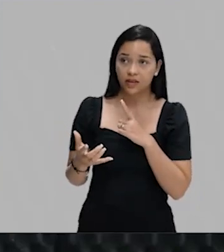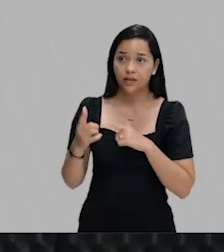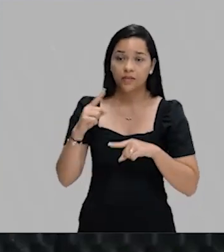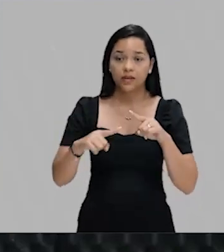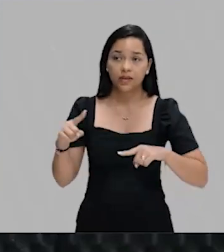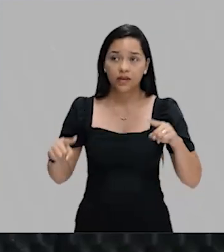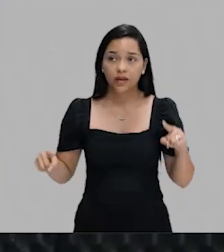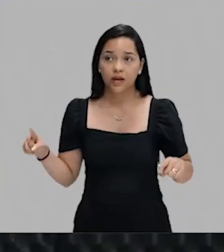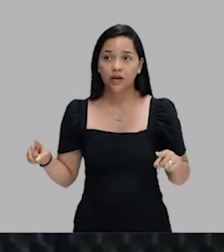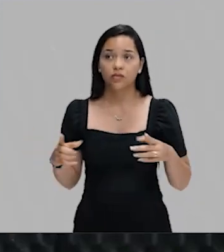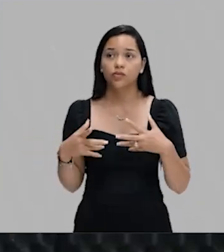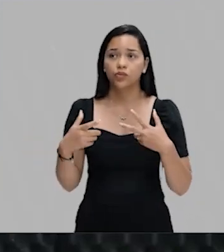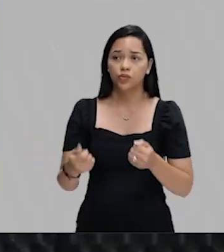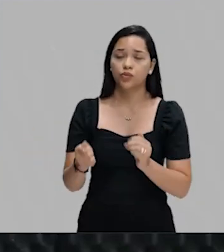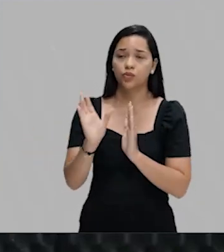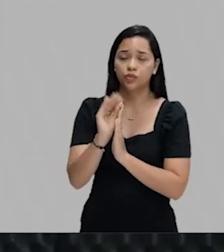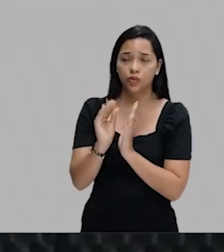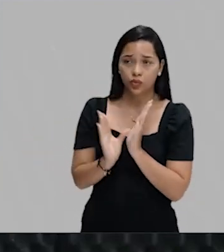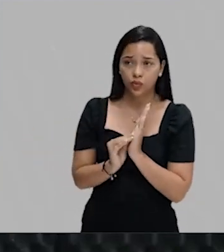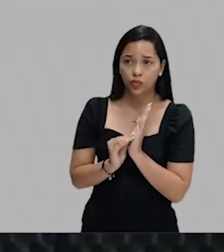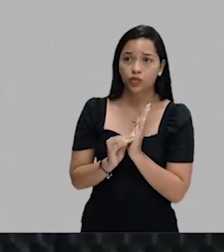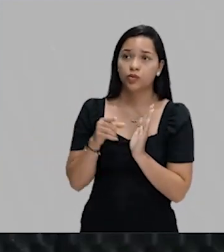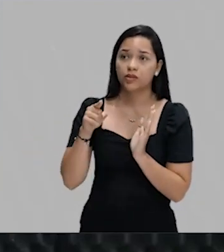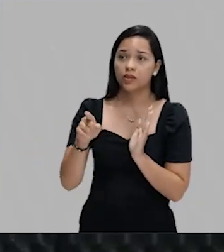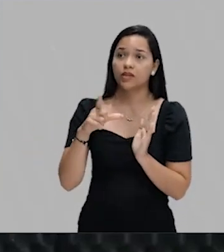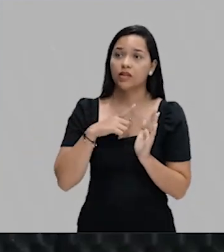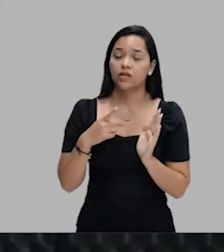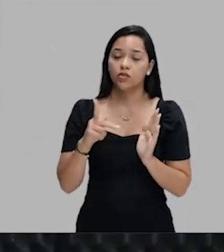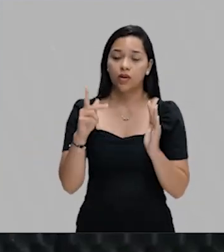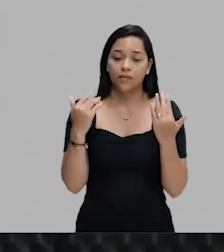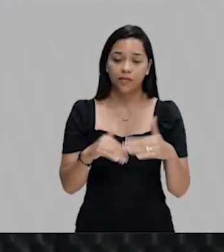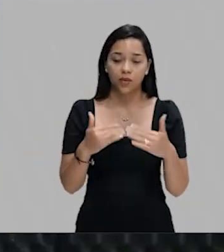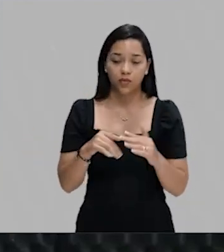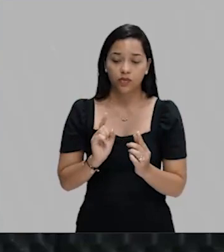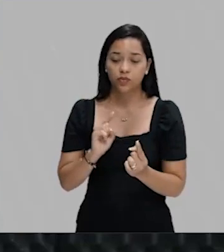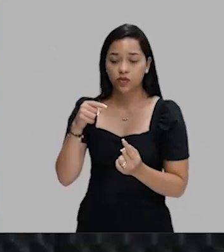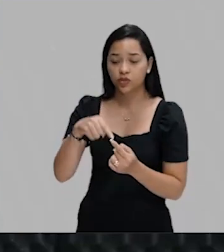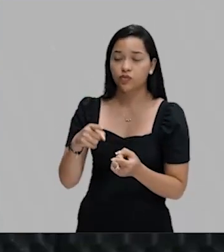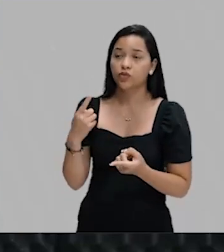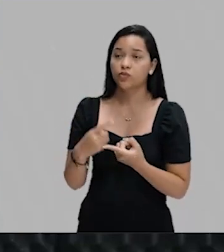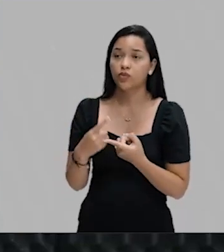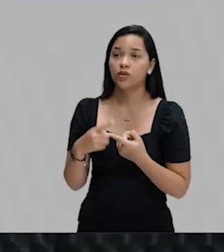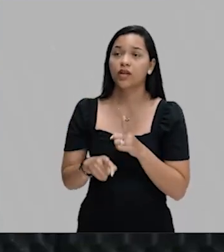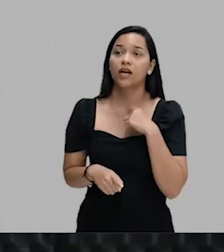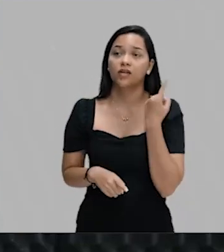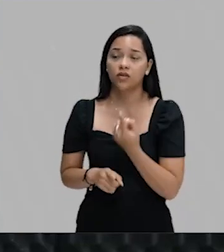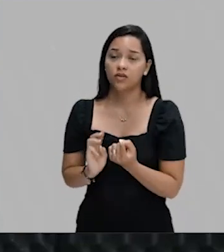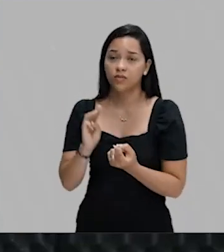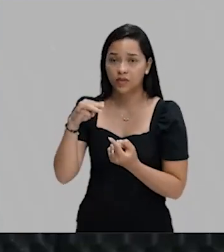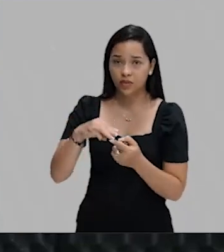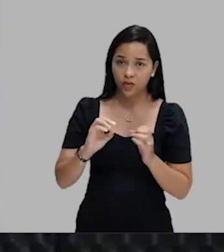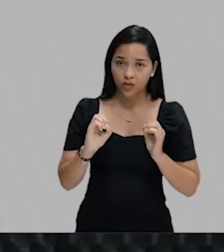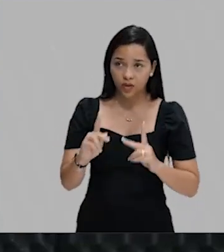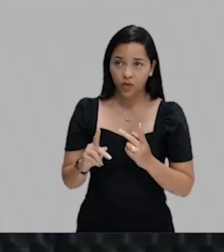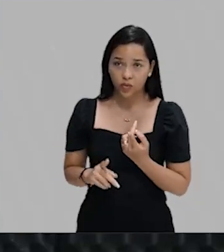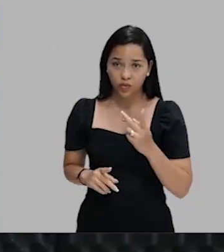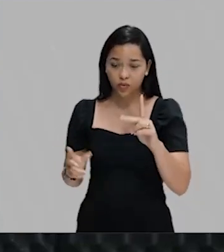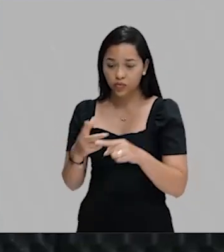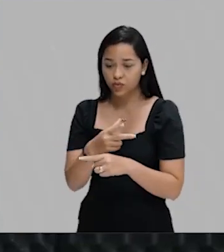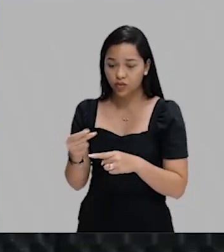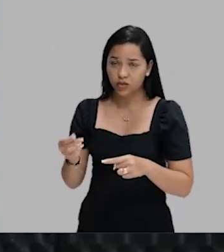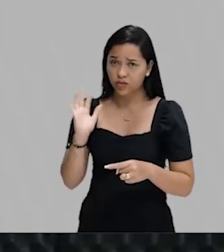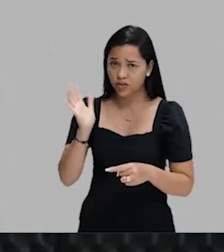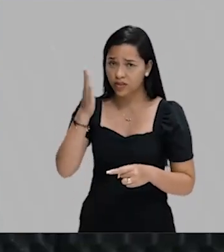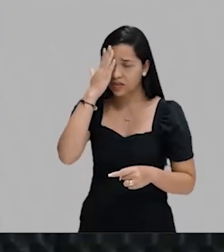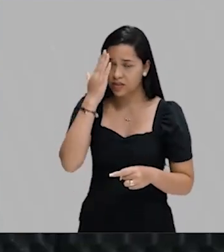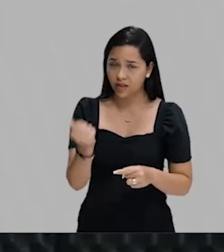material, todos os conteúdos aí para tu te dar bem na tua prova e nos teus objetivos, porque essa é a nossa missão, o teu sucesso. Então já